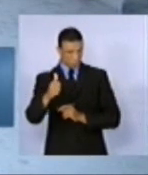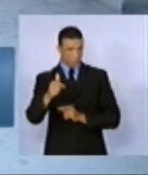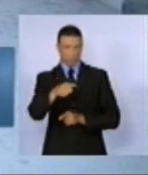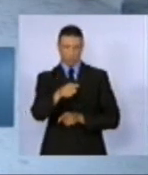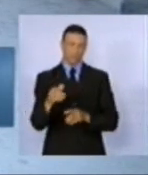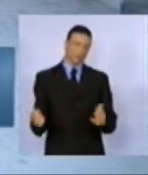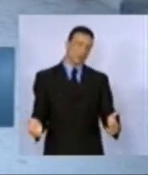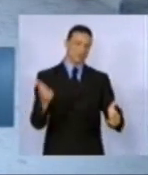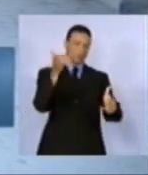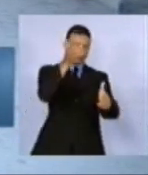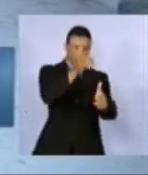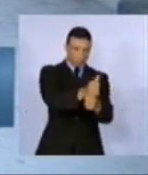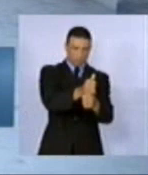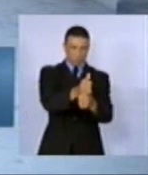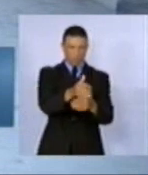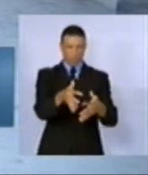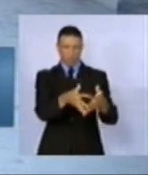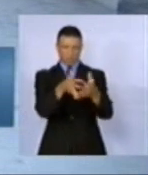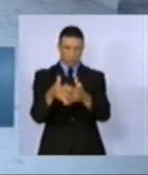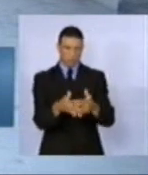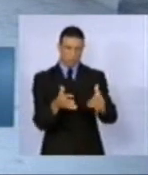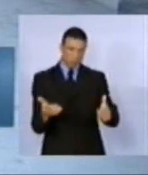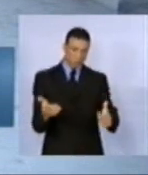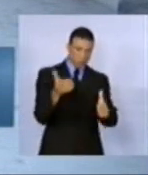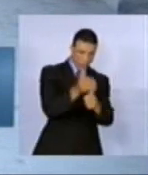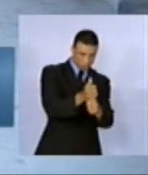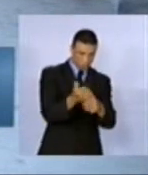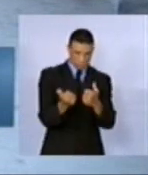substituição no no estado